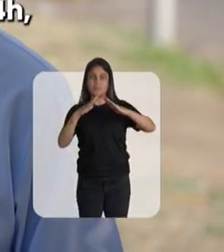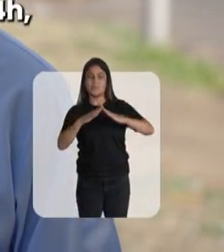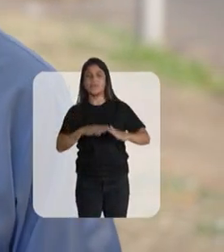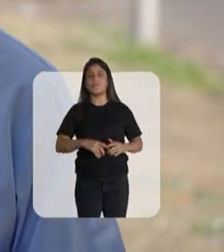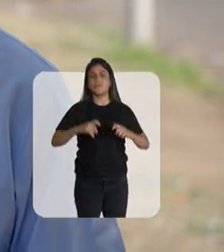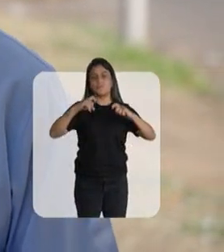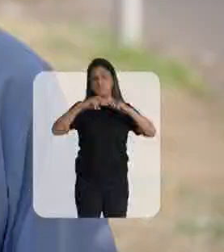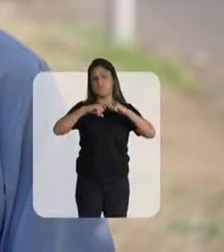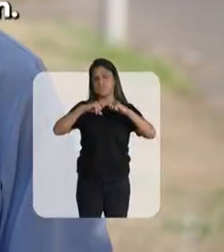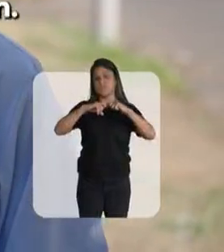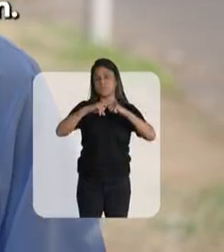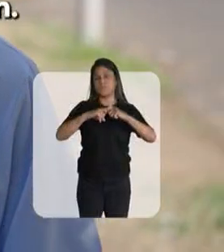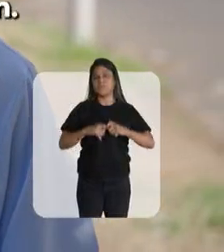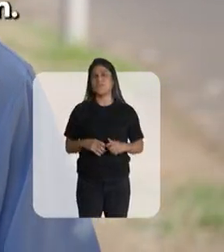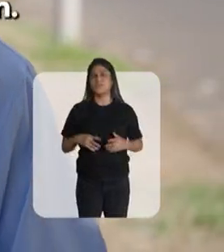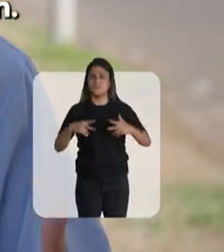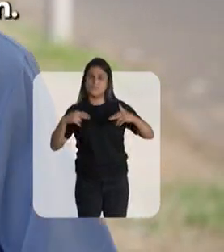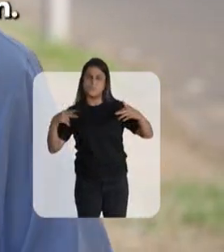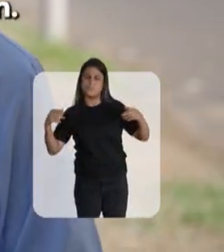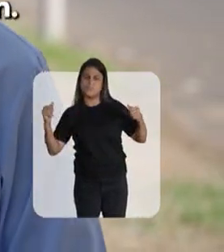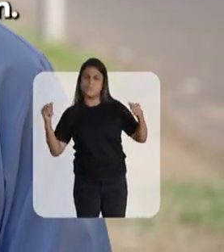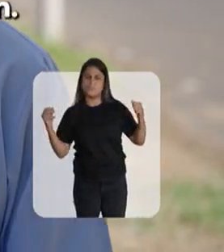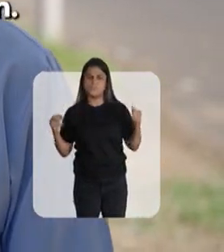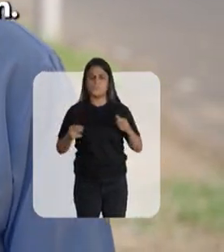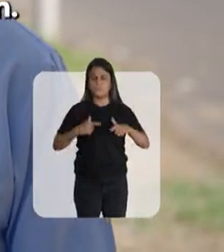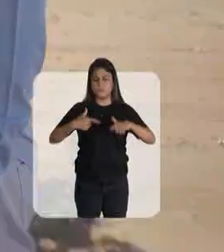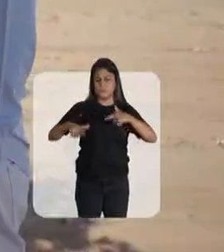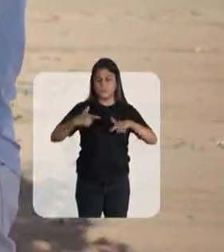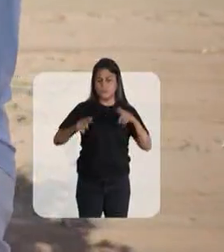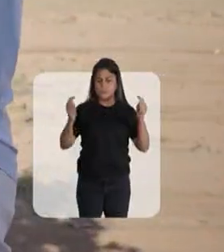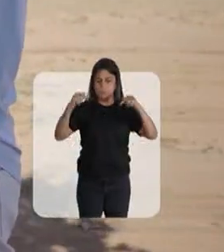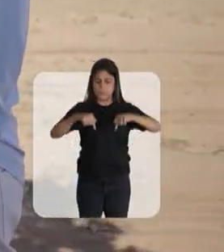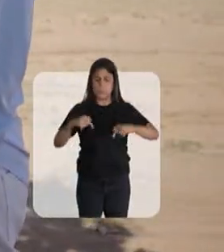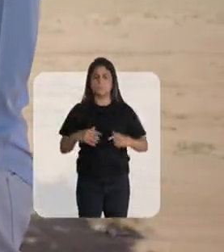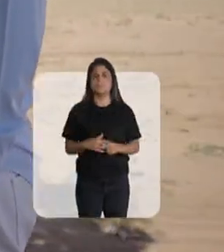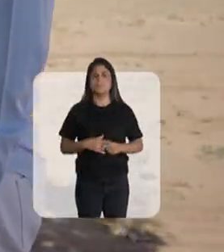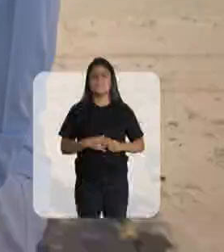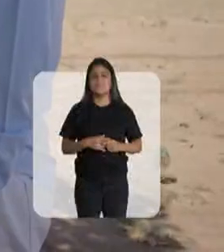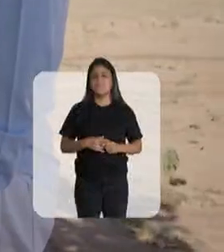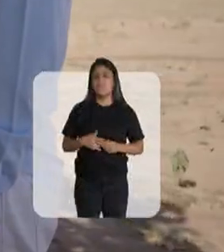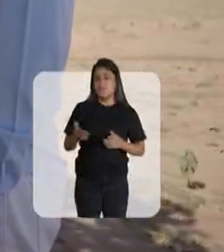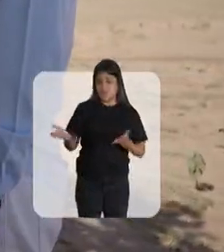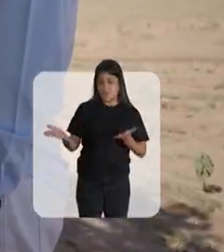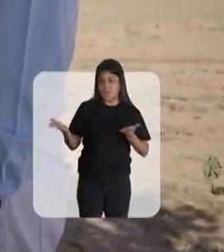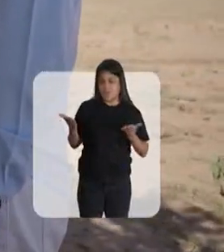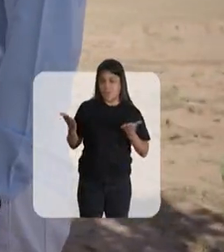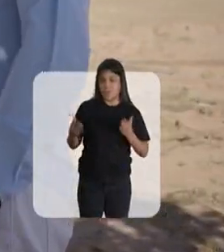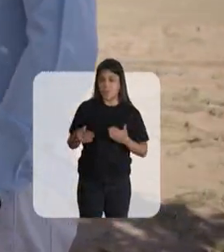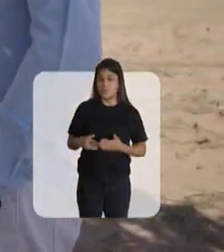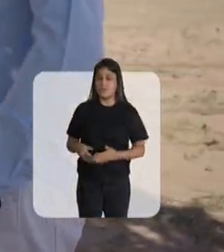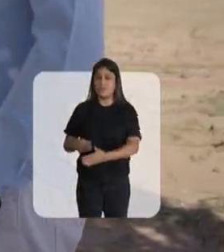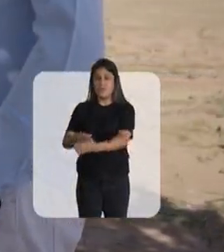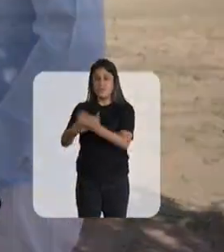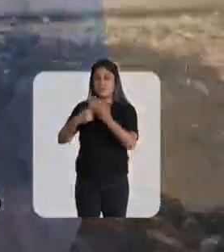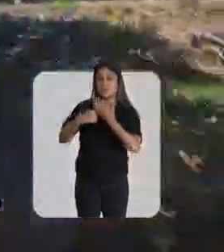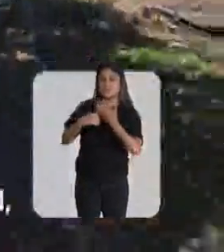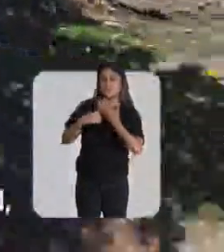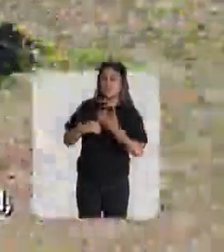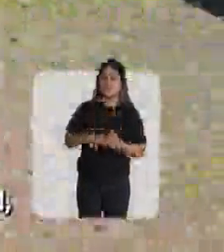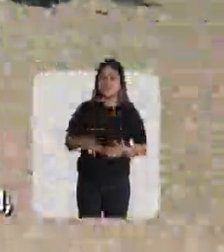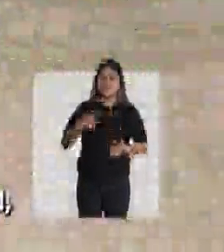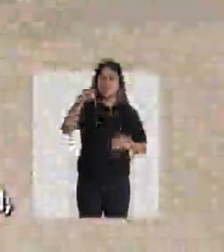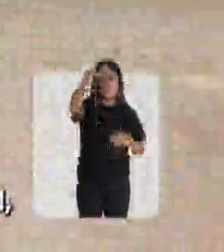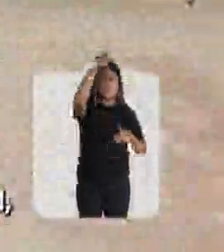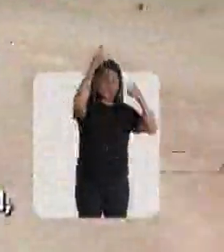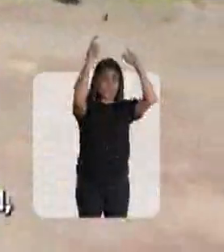24 horas pediatras ortopedistas e outras especialidades também e temos mais propostas importantes agora eu te convido pra gente ir lá no prédio